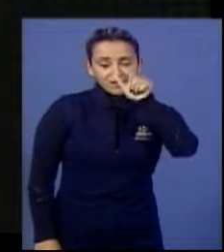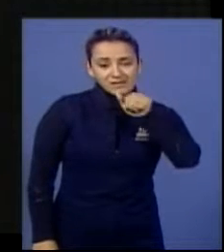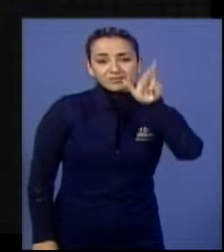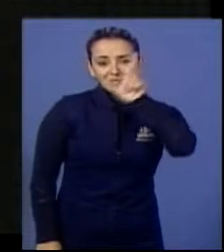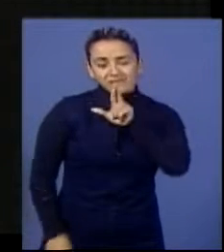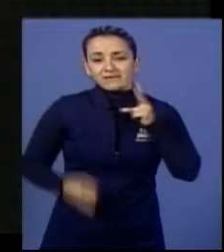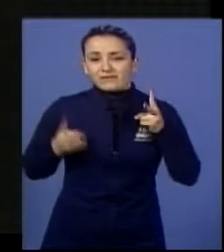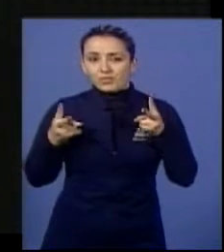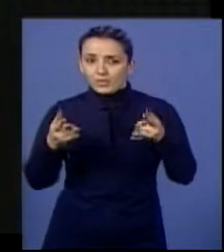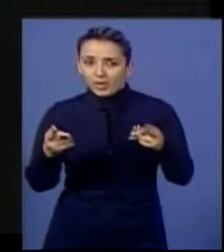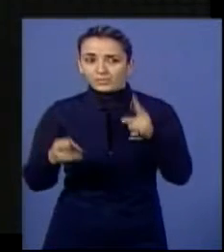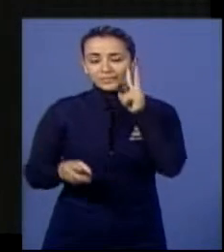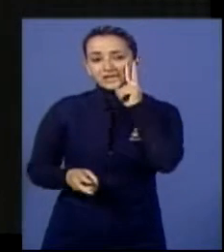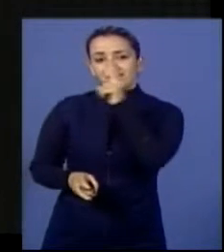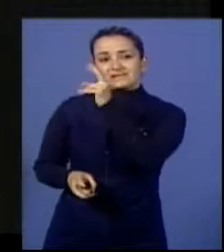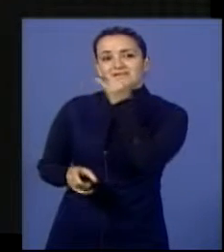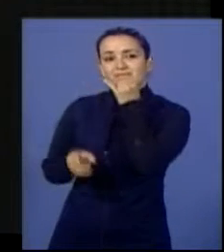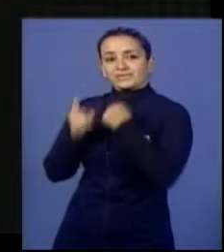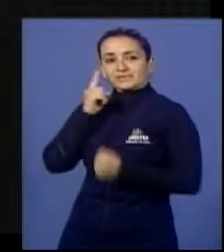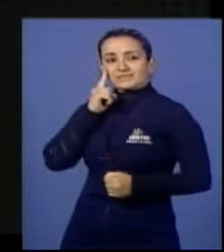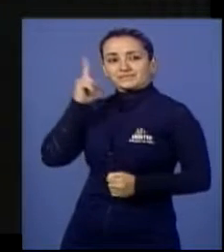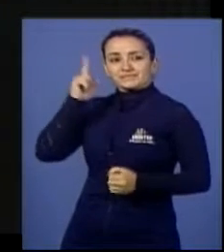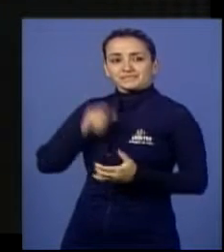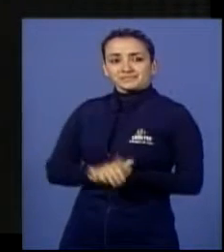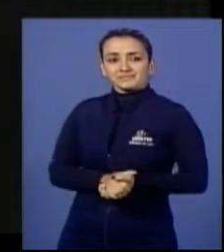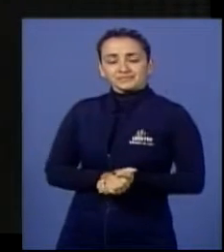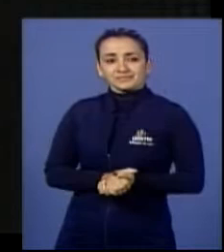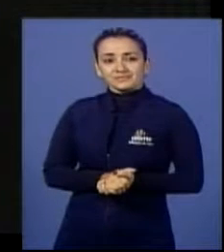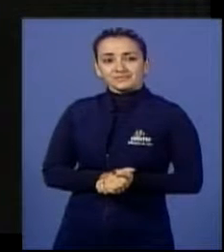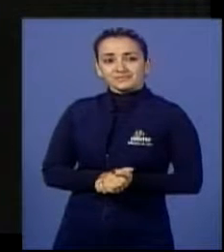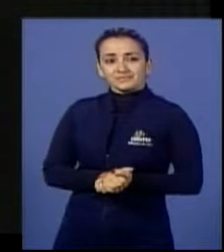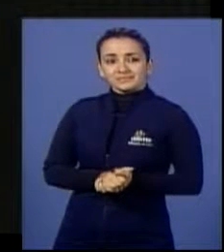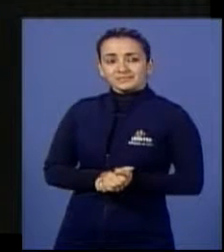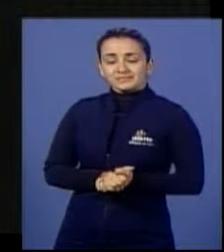CH3OCH3, e comparo com esse outro composto aqui, ó,